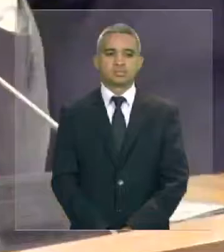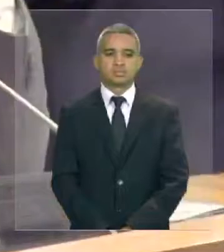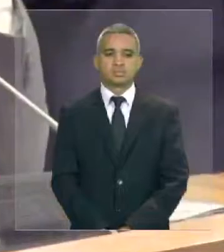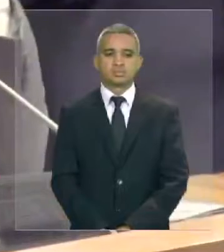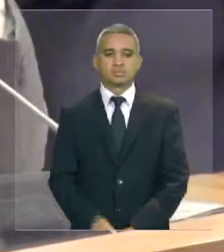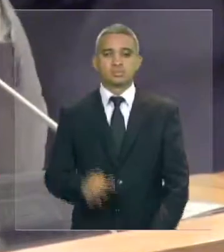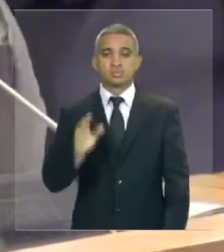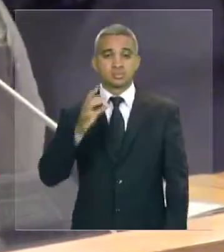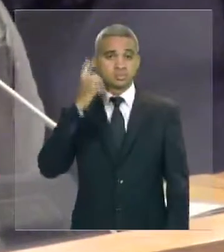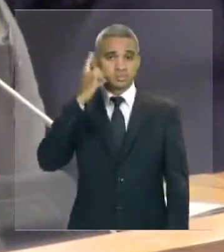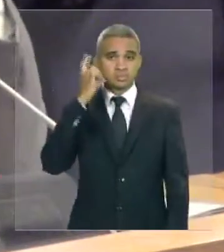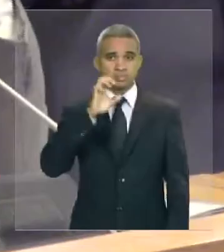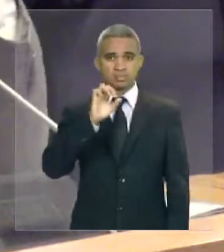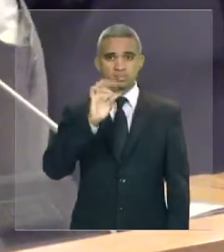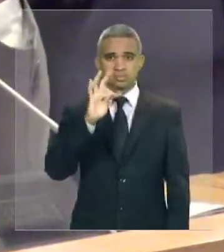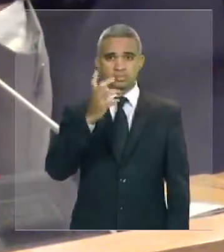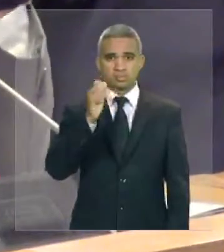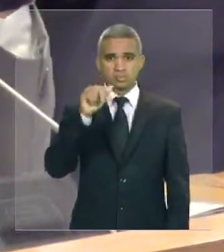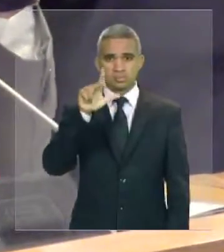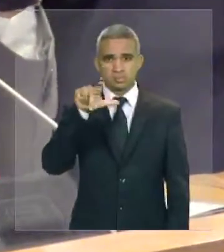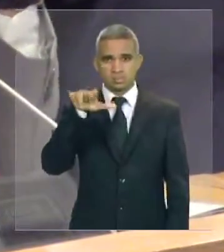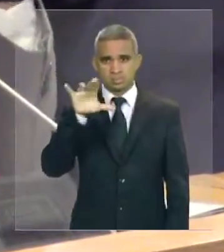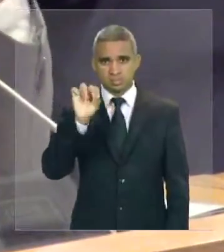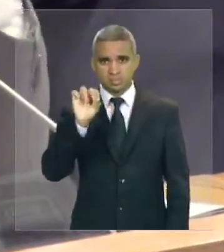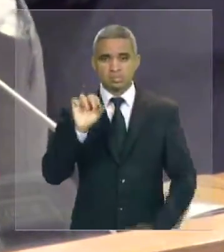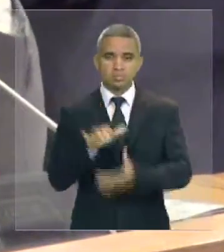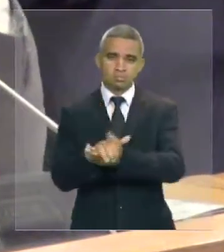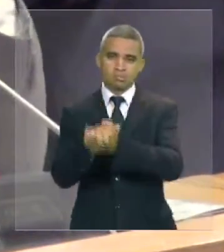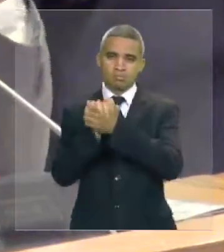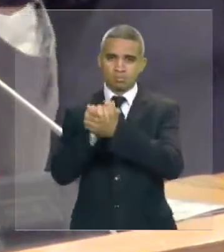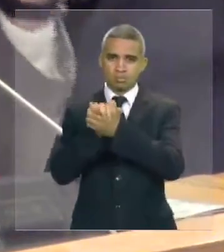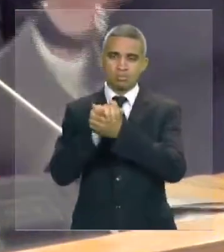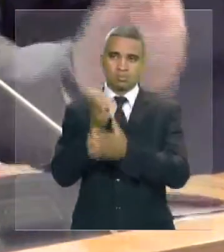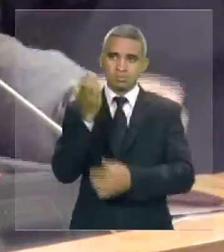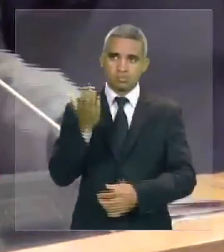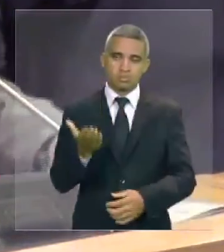Deputado Otelino, parabenizo Vossa Excelência